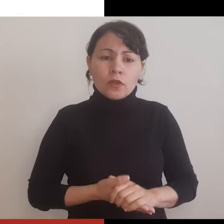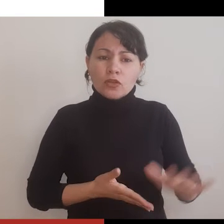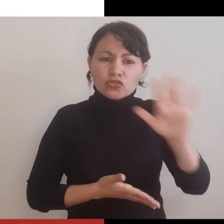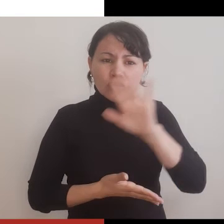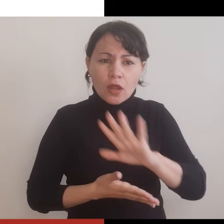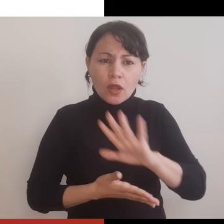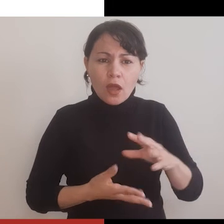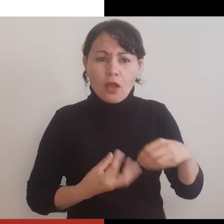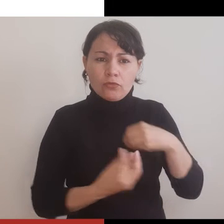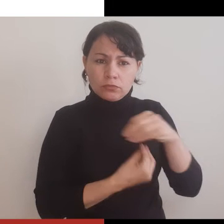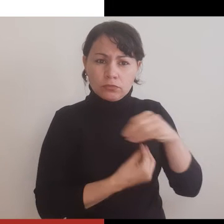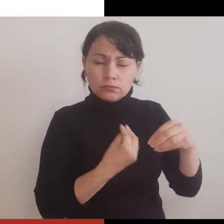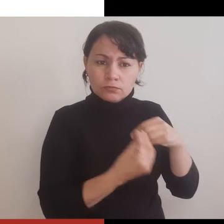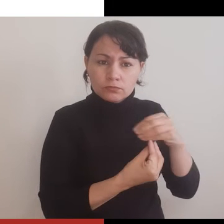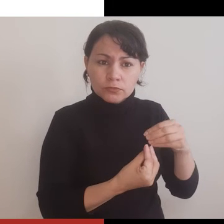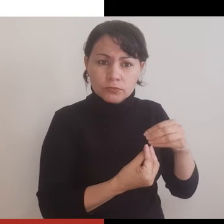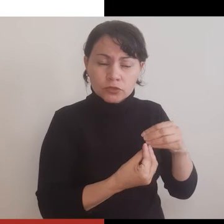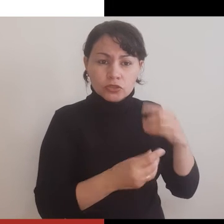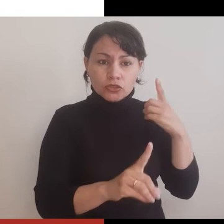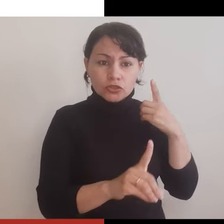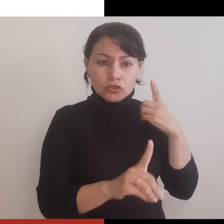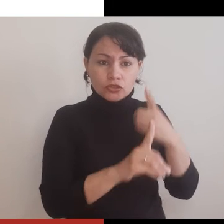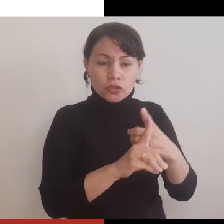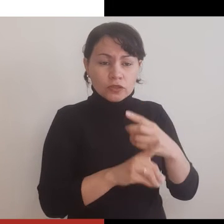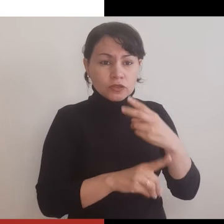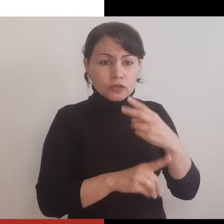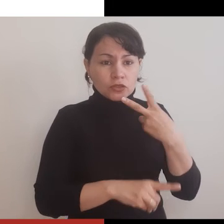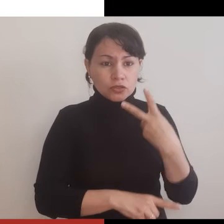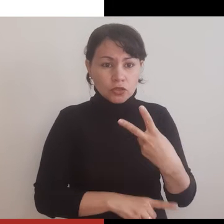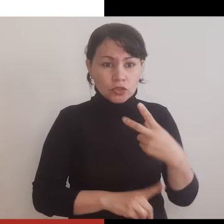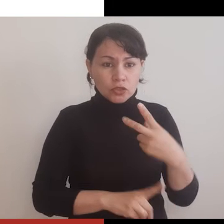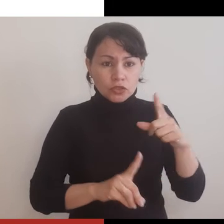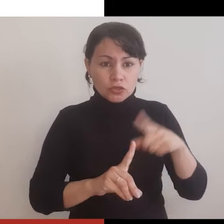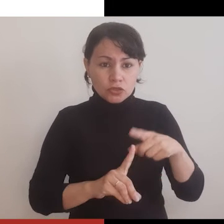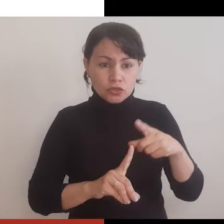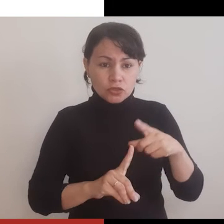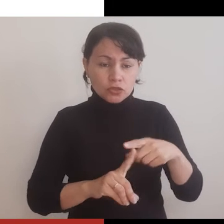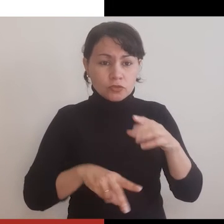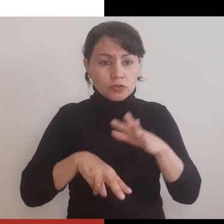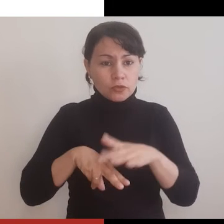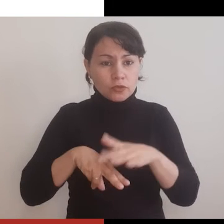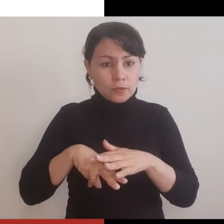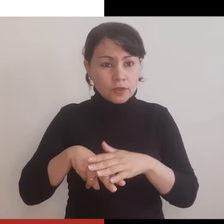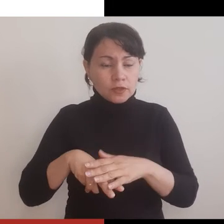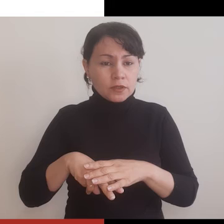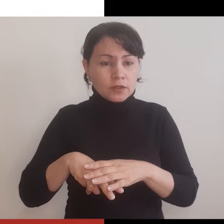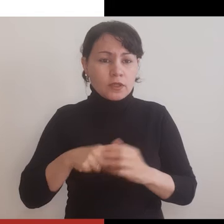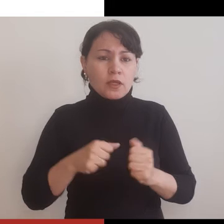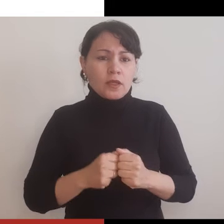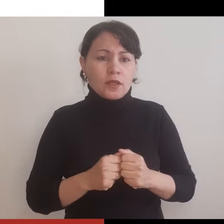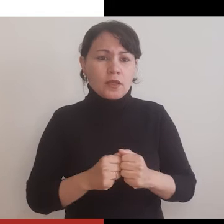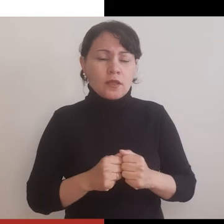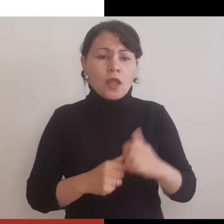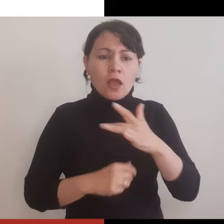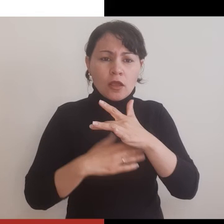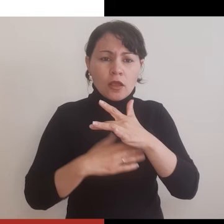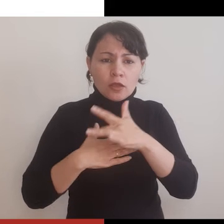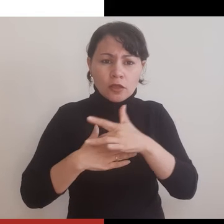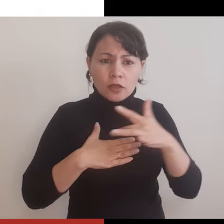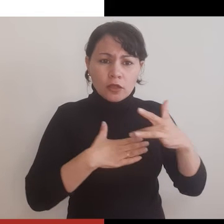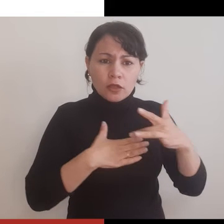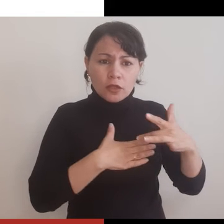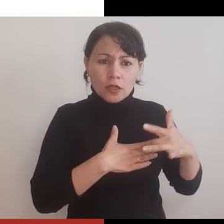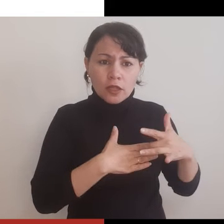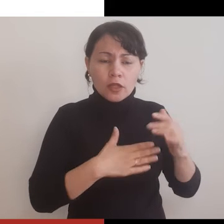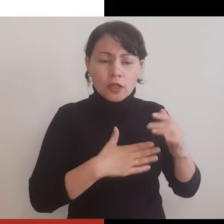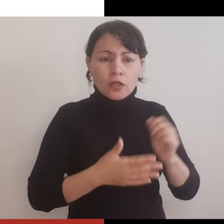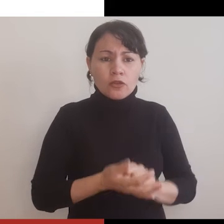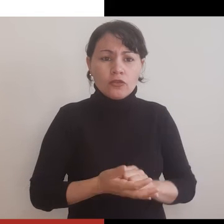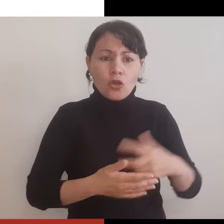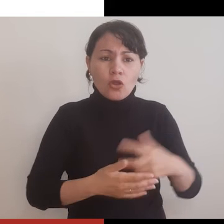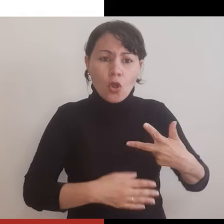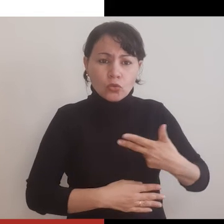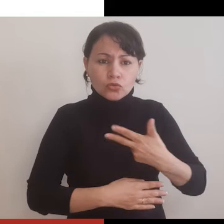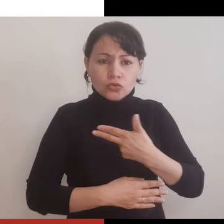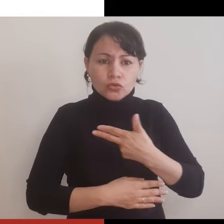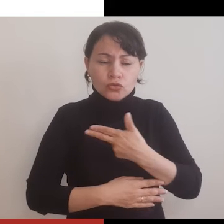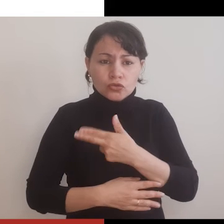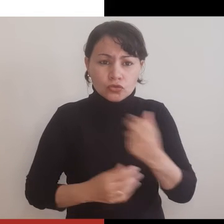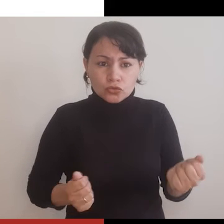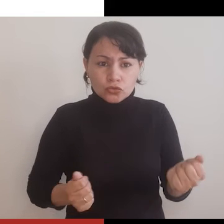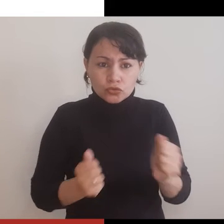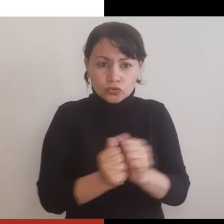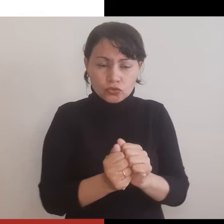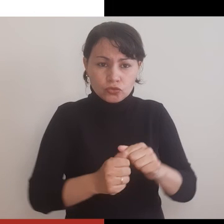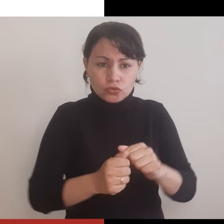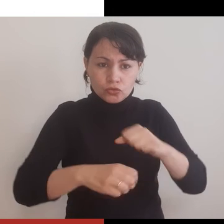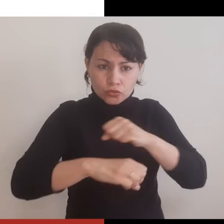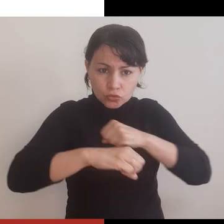gerais ou mistas, a gente encontra esses dois tipos de clientes, né? Ou o paciente clínico ou o paciente cirúrgico no mesmo